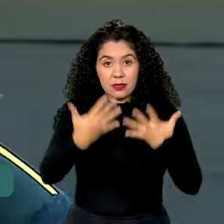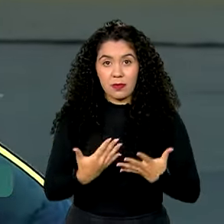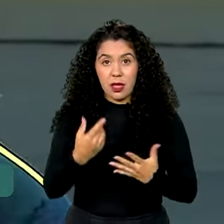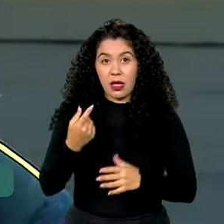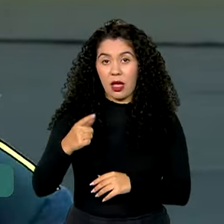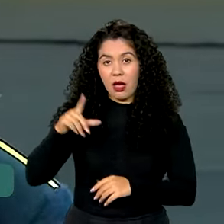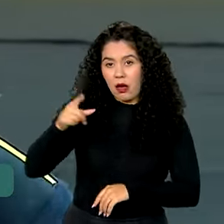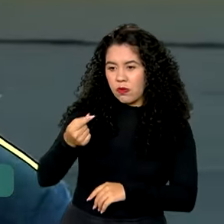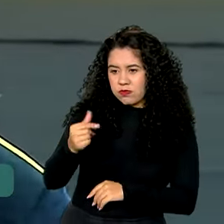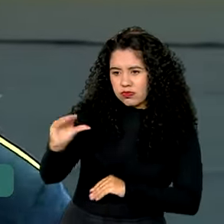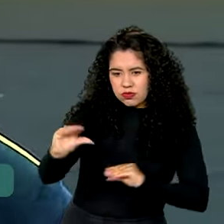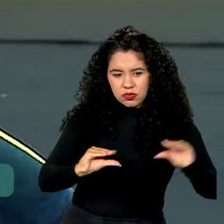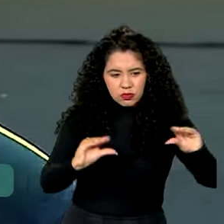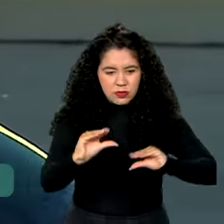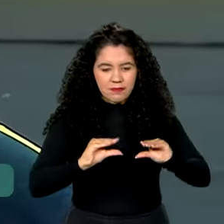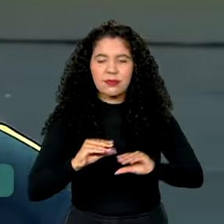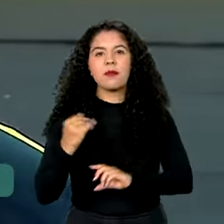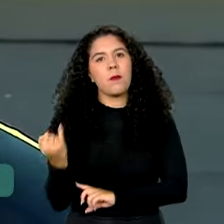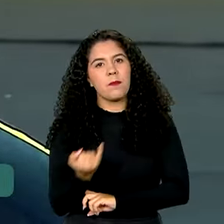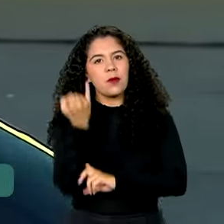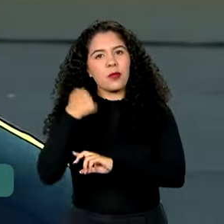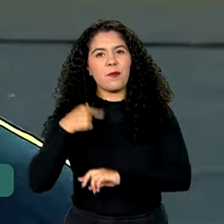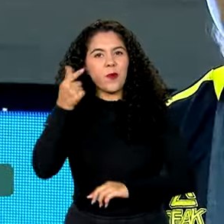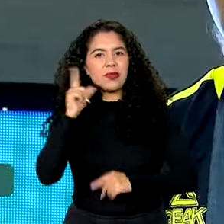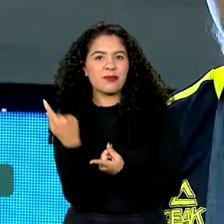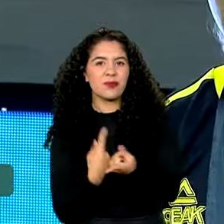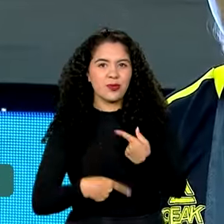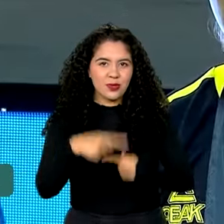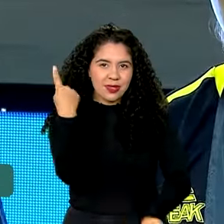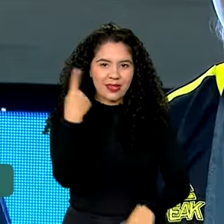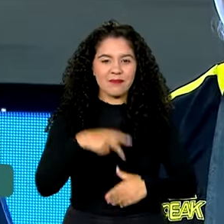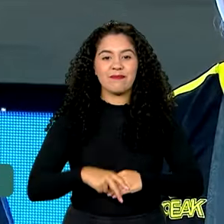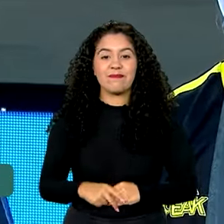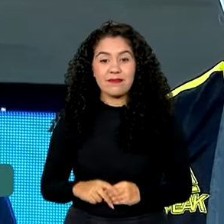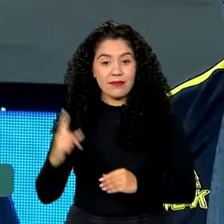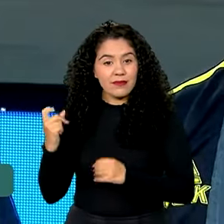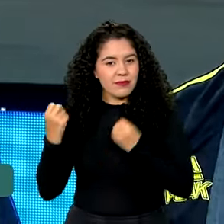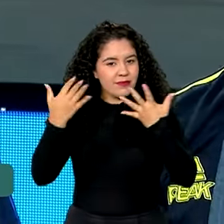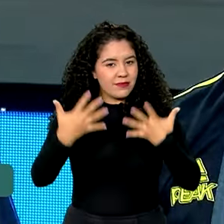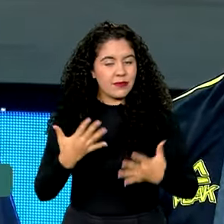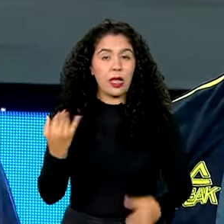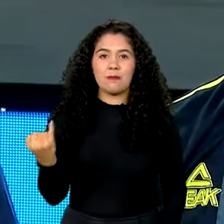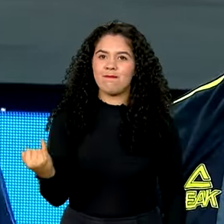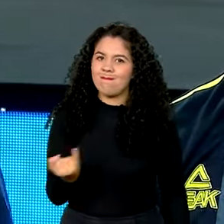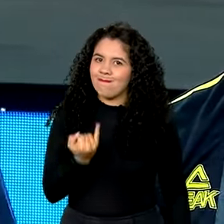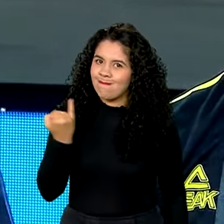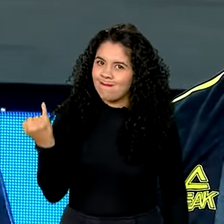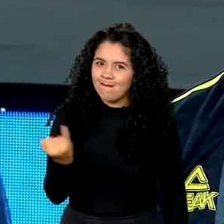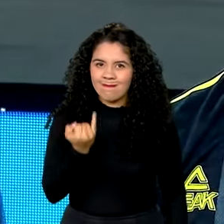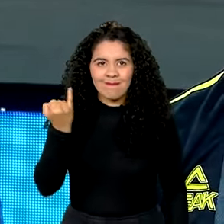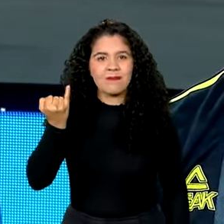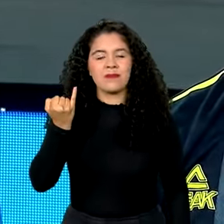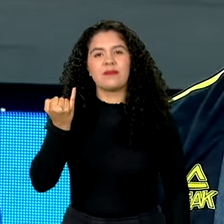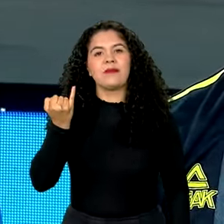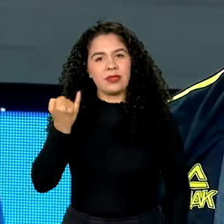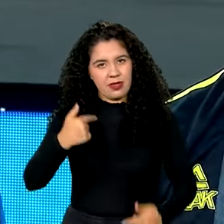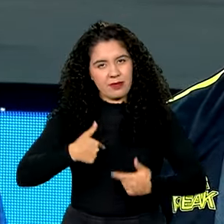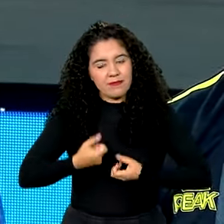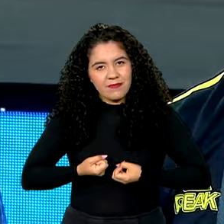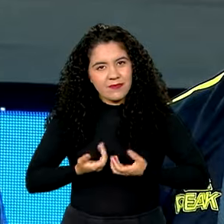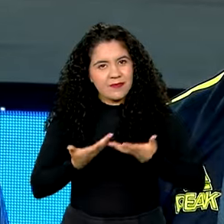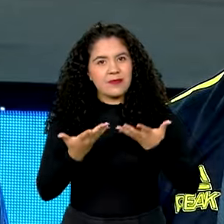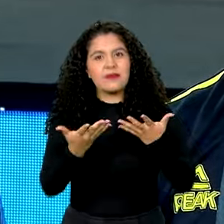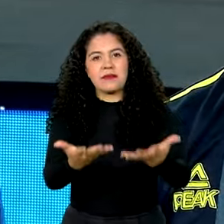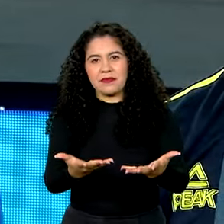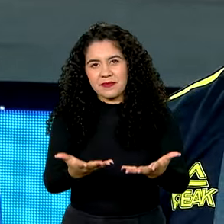foram cruciais para o sucesso de sua carreira. É de extrema importância, não só para mim, mas eu posso dizer em nome de todos